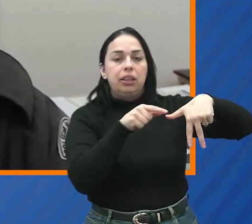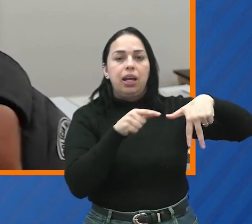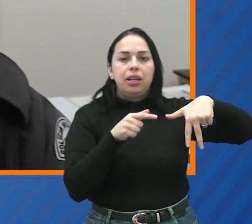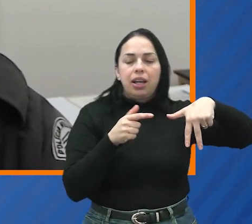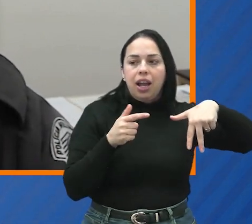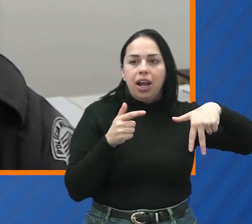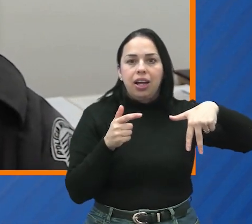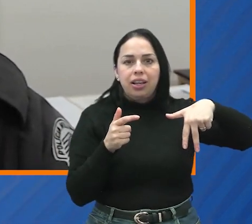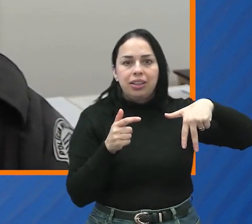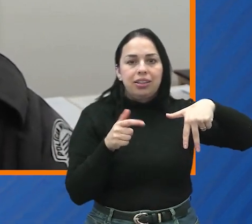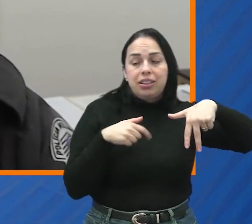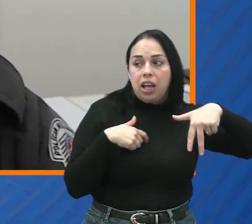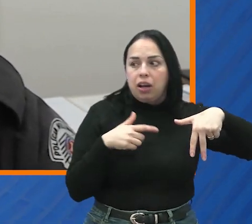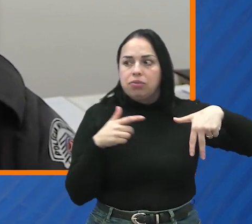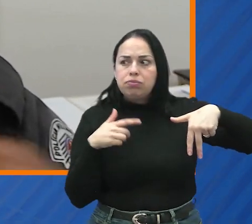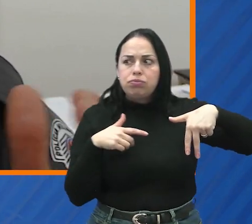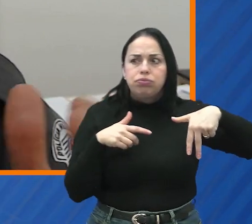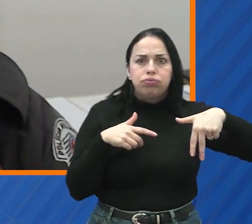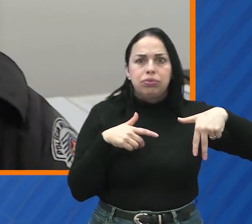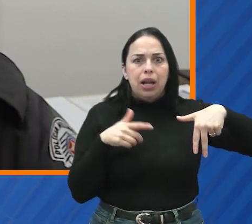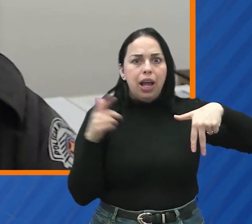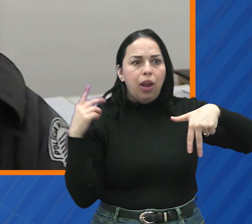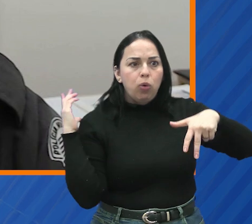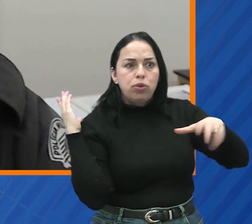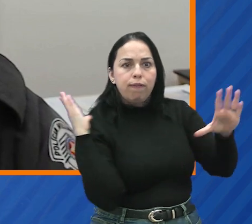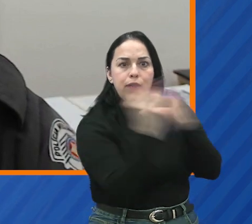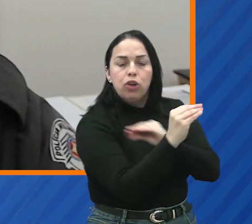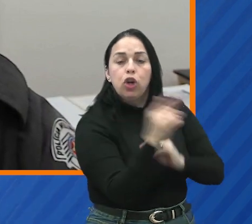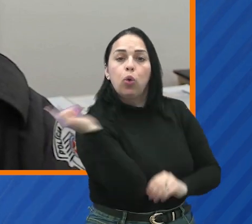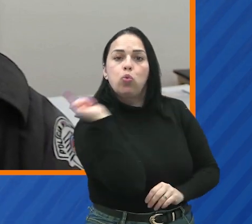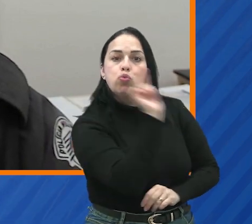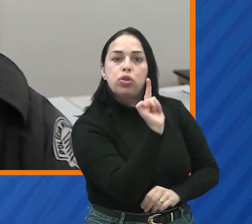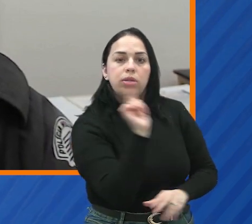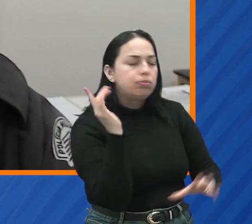Ela conseguiu, num determinado momento, deixar aquele local,